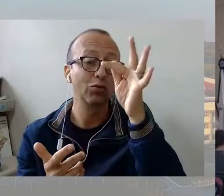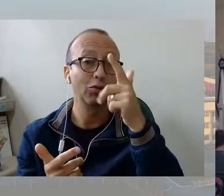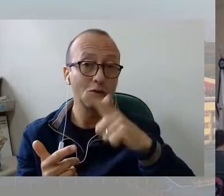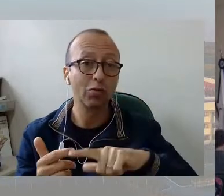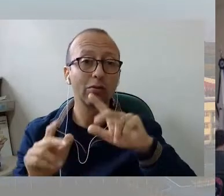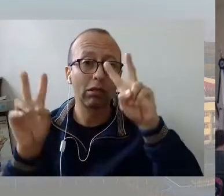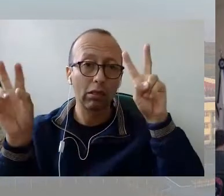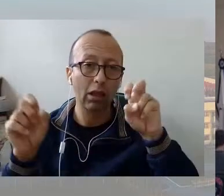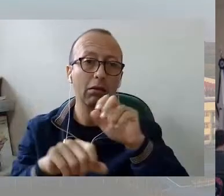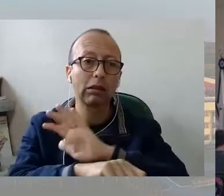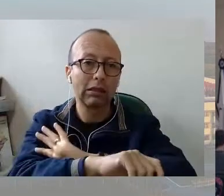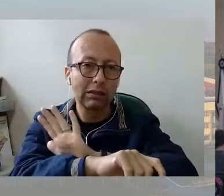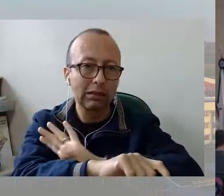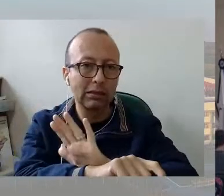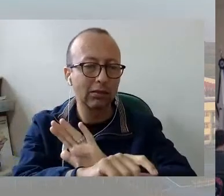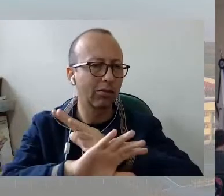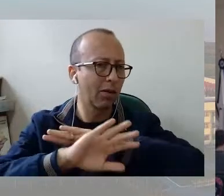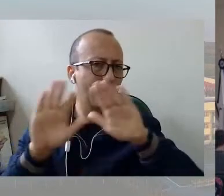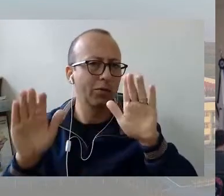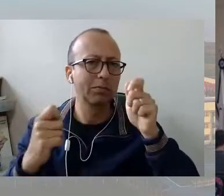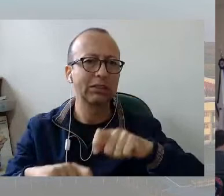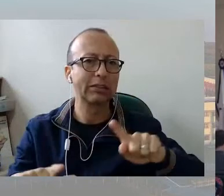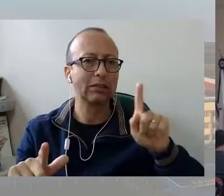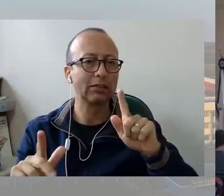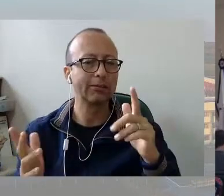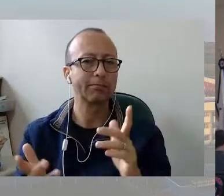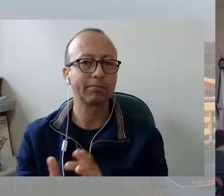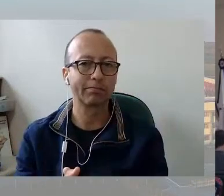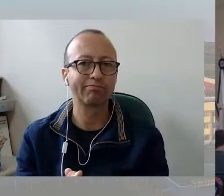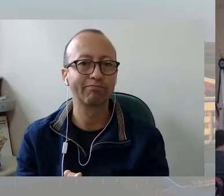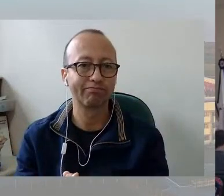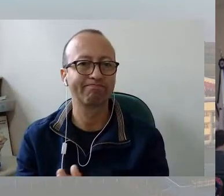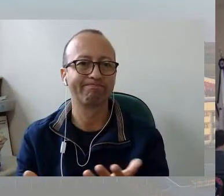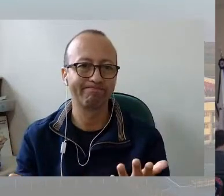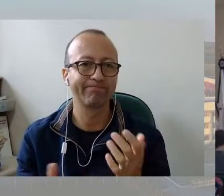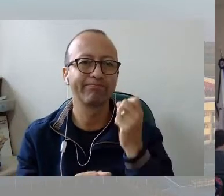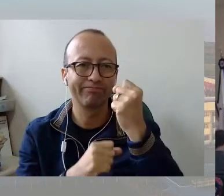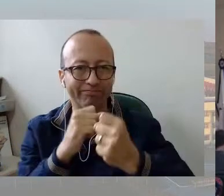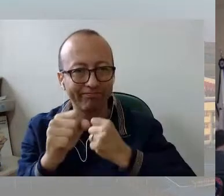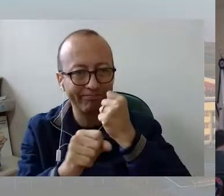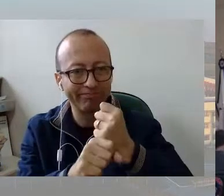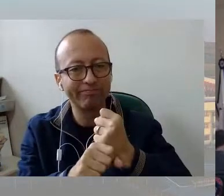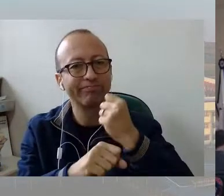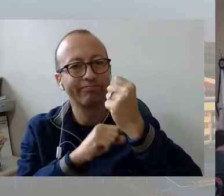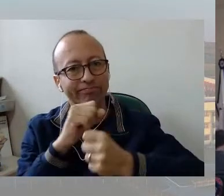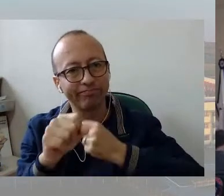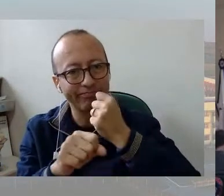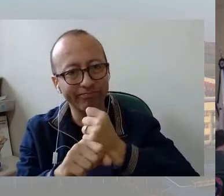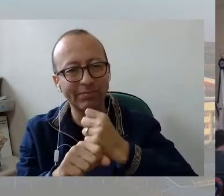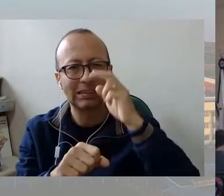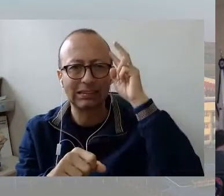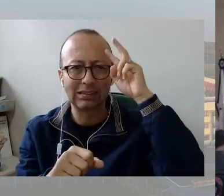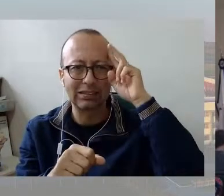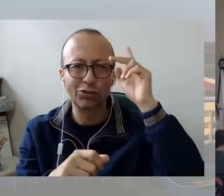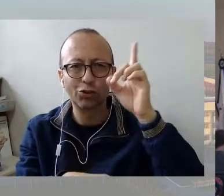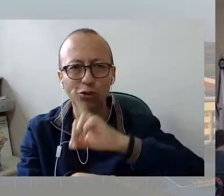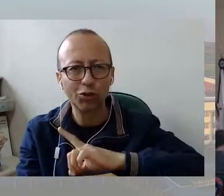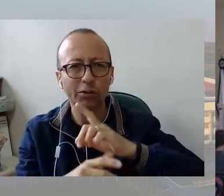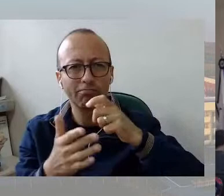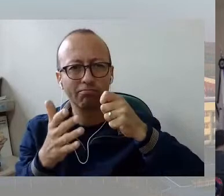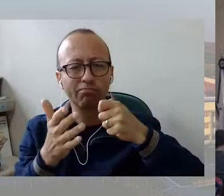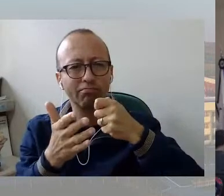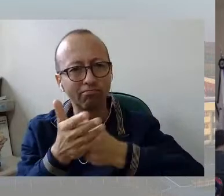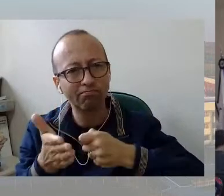Eu vejo vários movimentos e a gente comemora datas, e é tão ruim comemorar uma data de luta. Eu